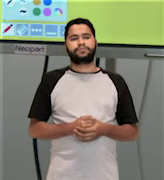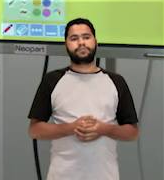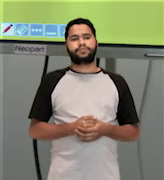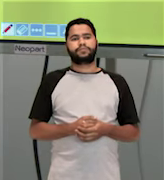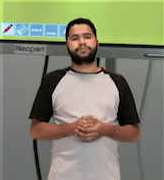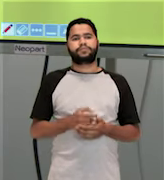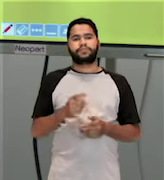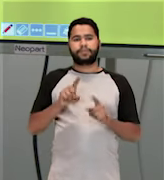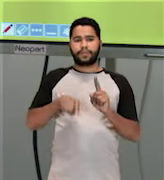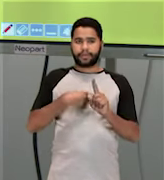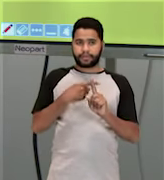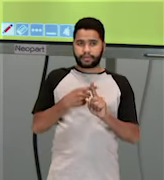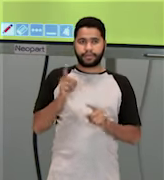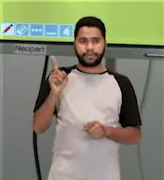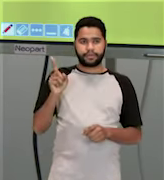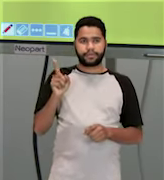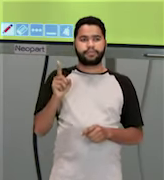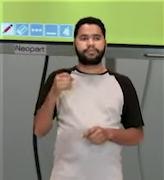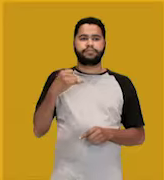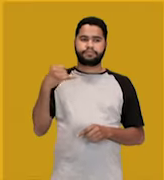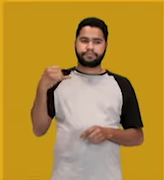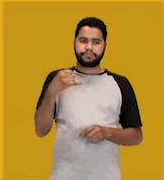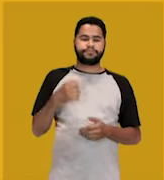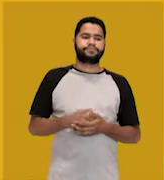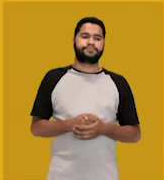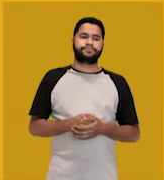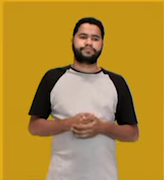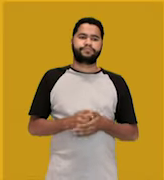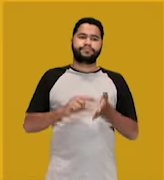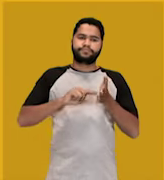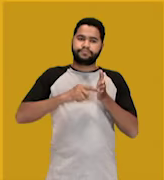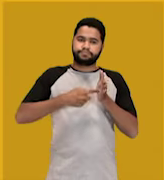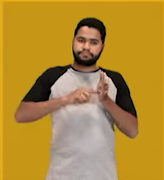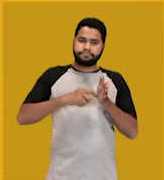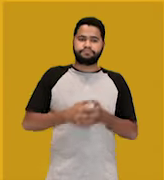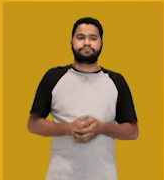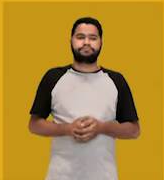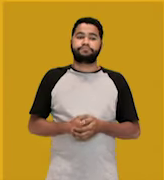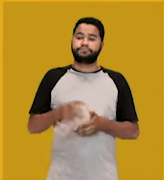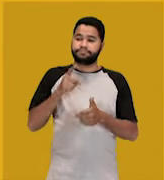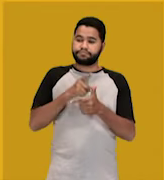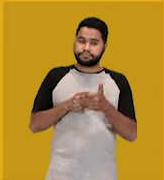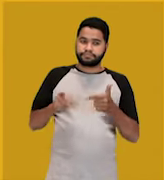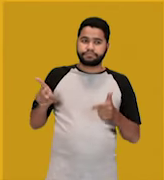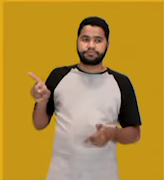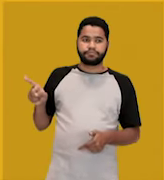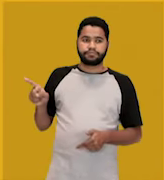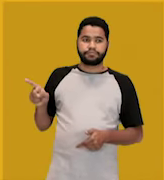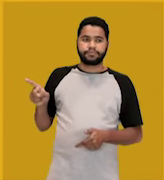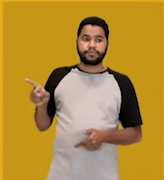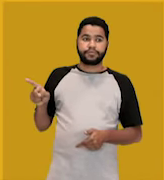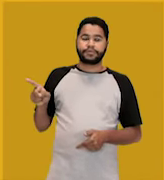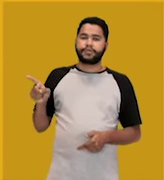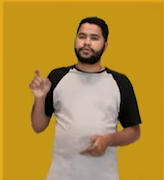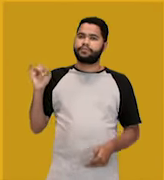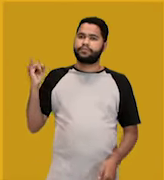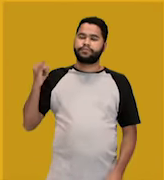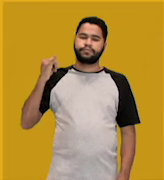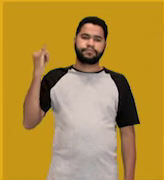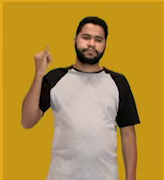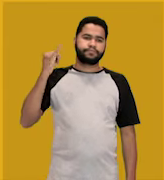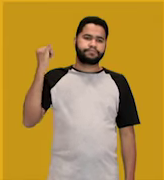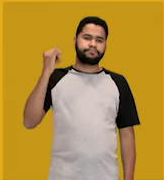Assim como a adição, a subtração, a multiplicação e a divisão são essenciais